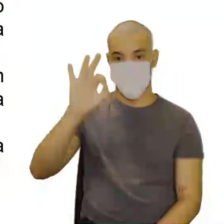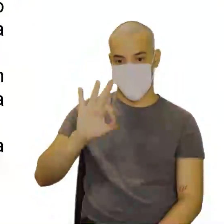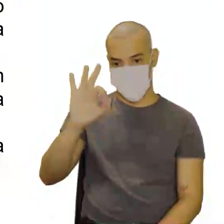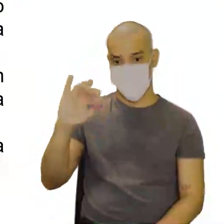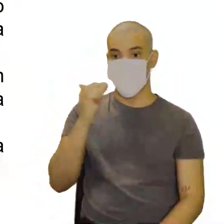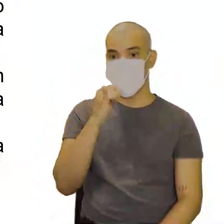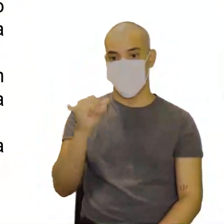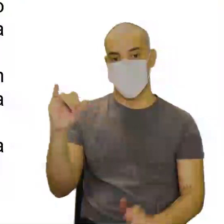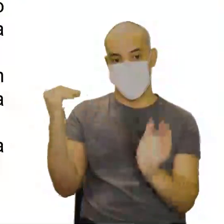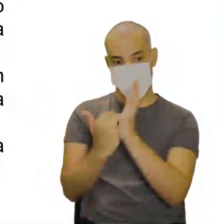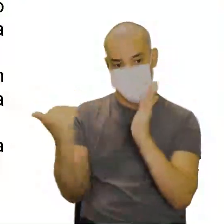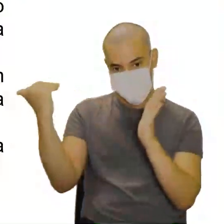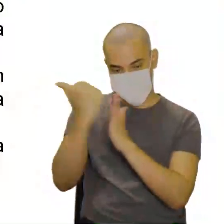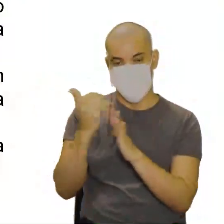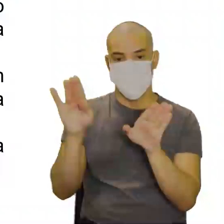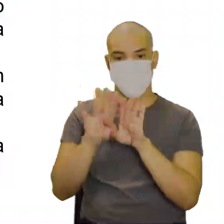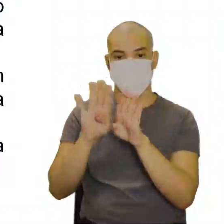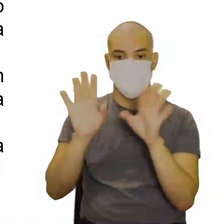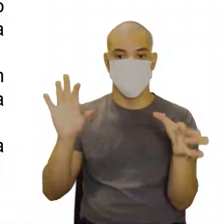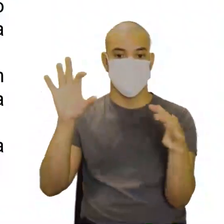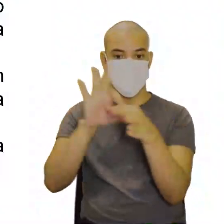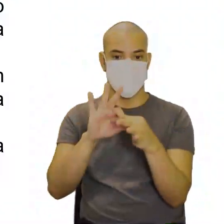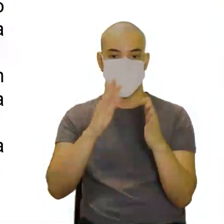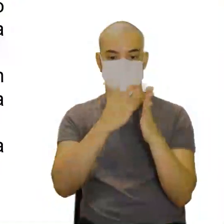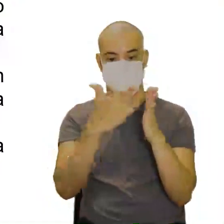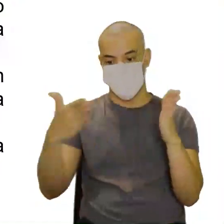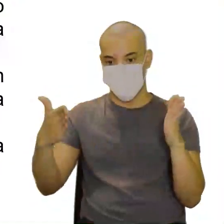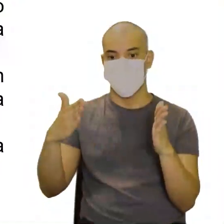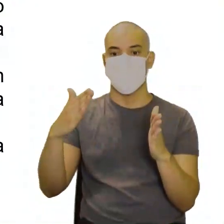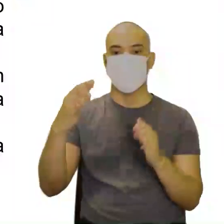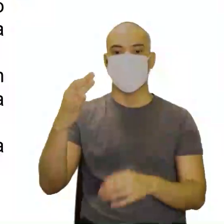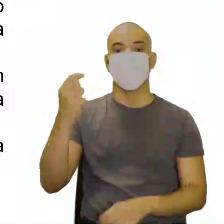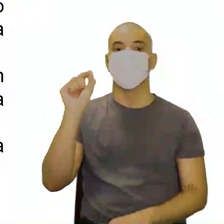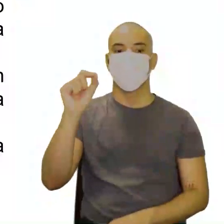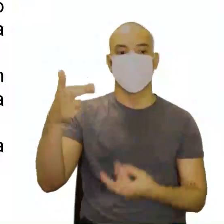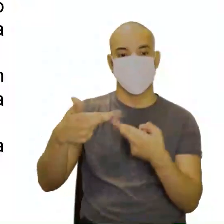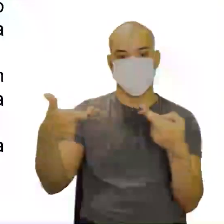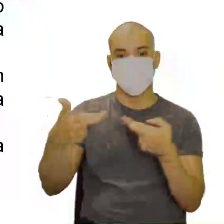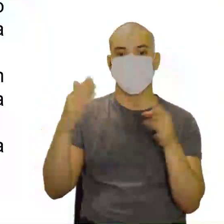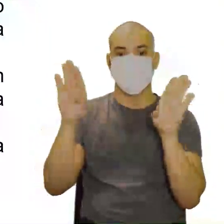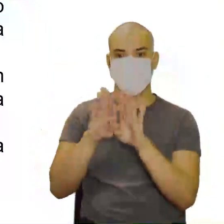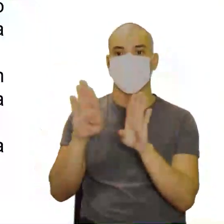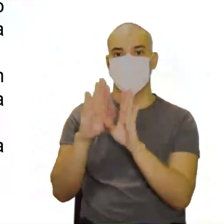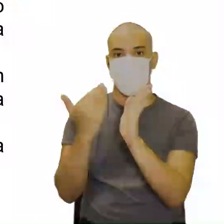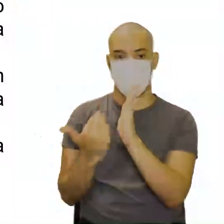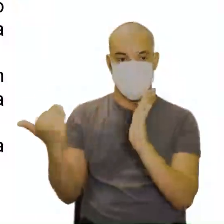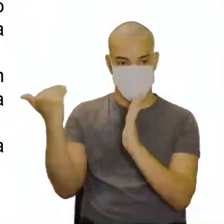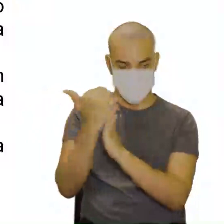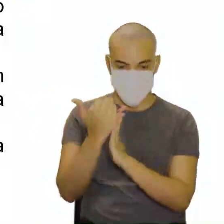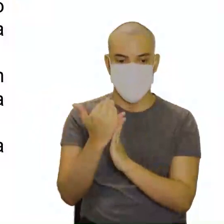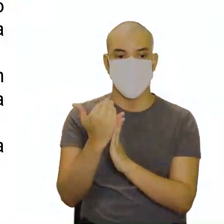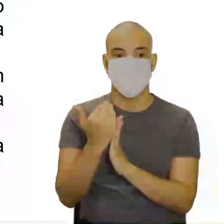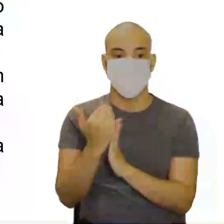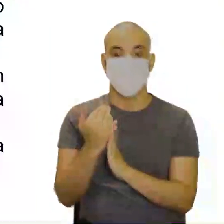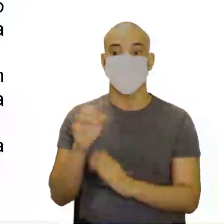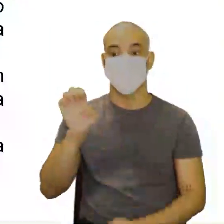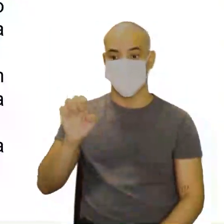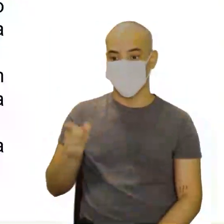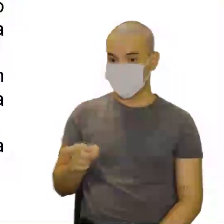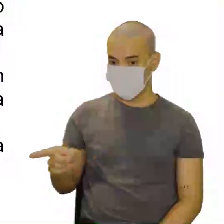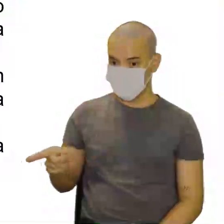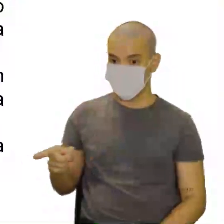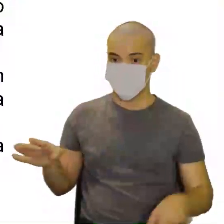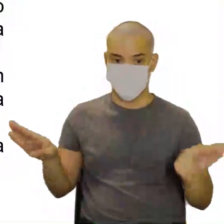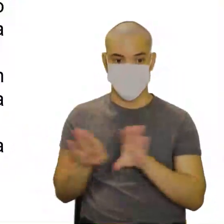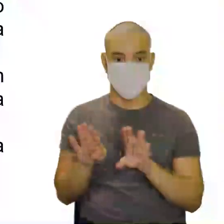serem aumentados, na associação de geradores em série, a resistência equivalente também aumenta, ok? E aqui também está